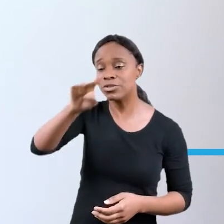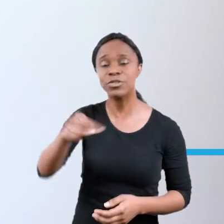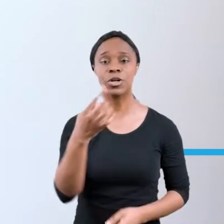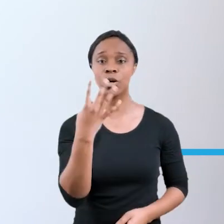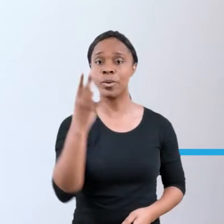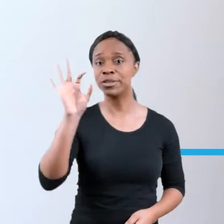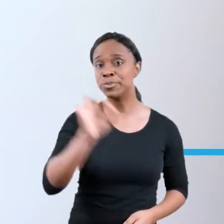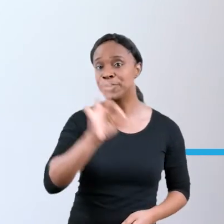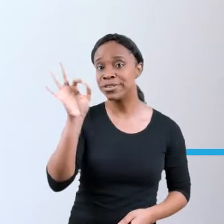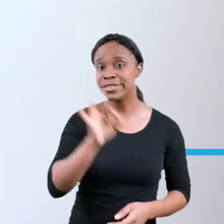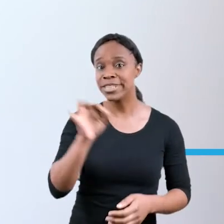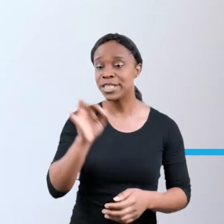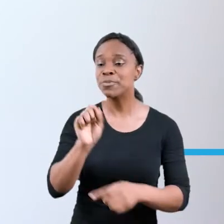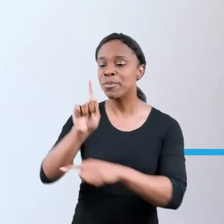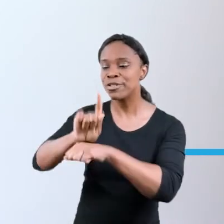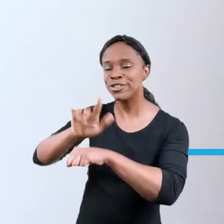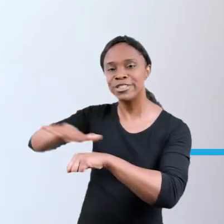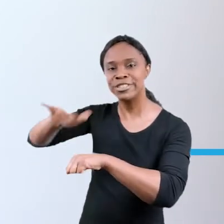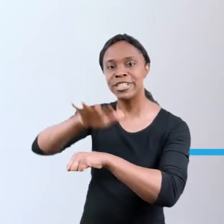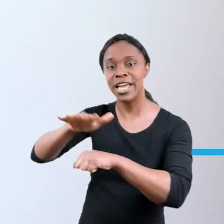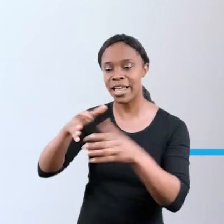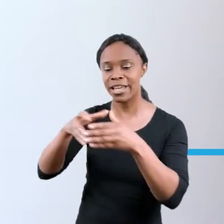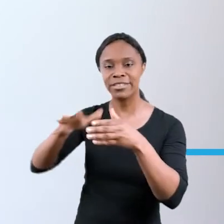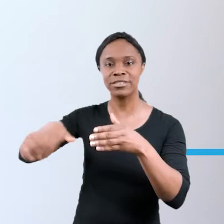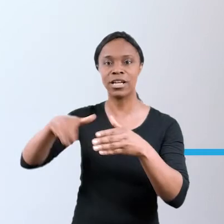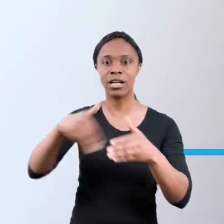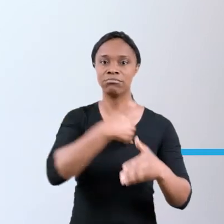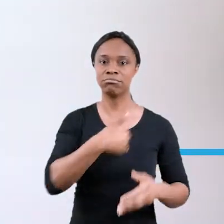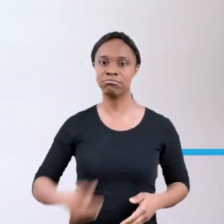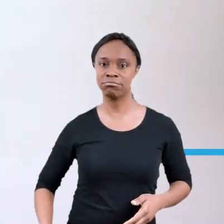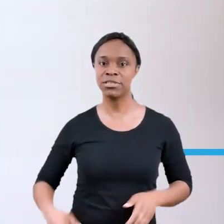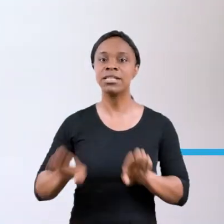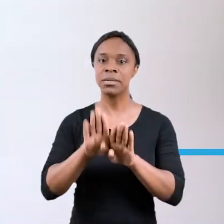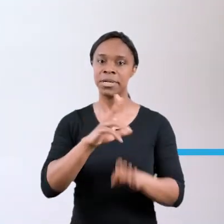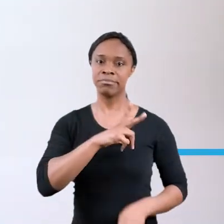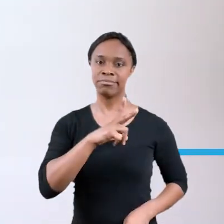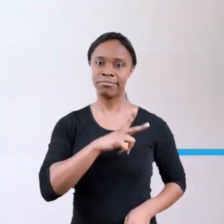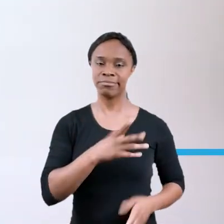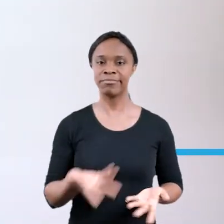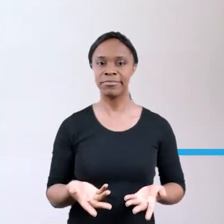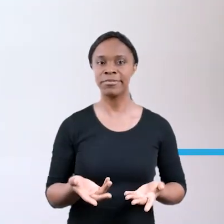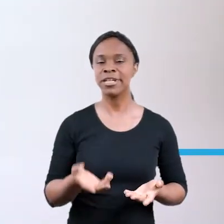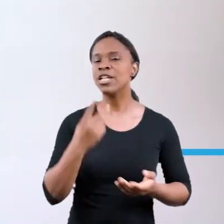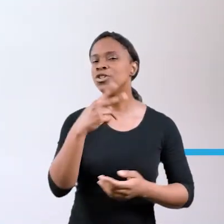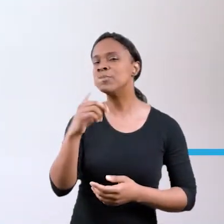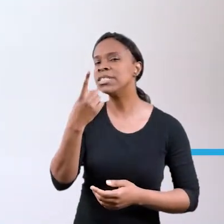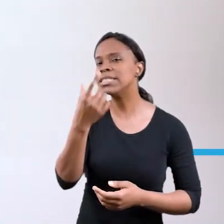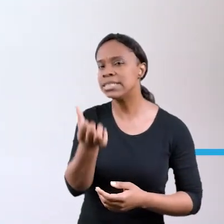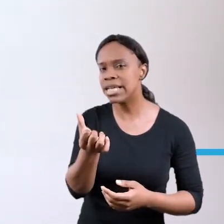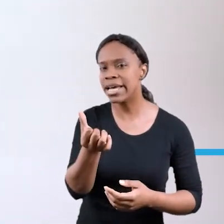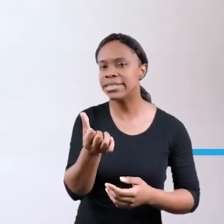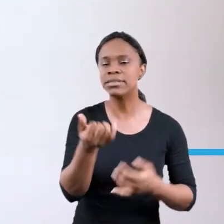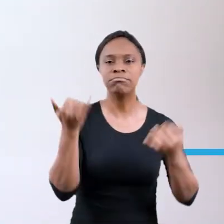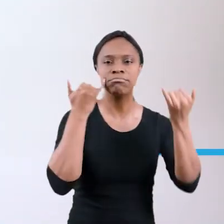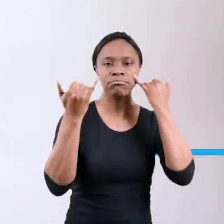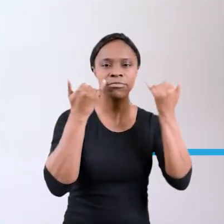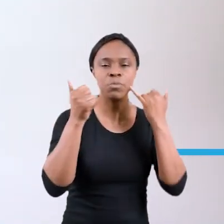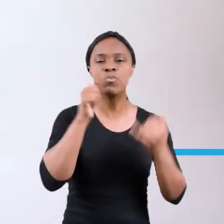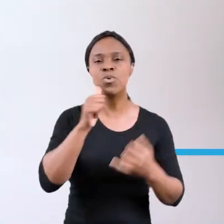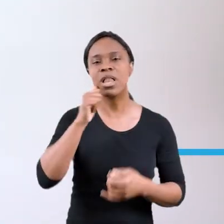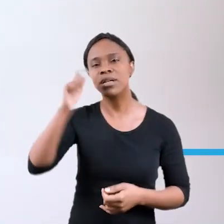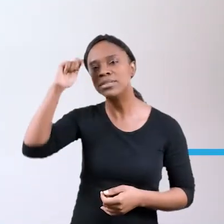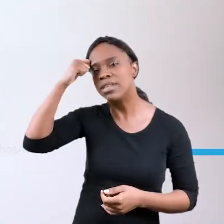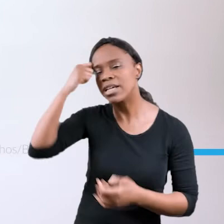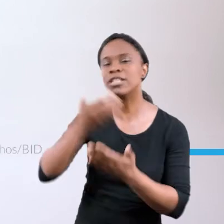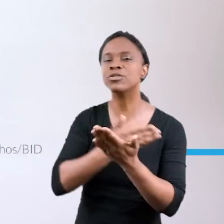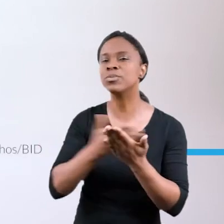37,4% dos cargos gerenciais nos setores público e privado. Dados de 2016 mostram que as mulheres negras estavam